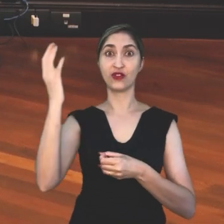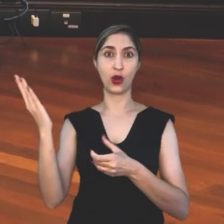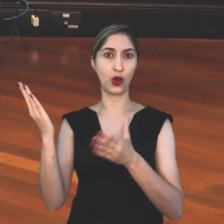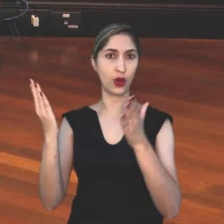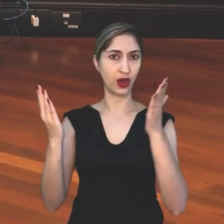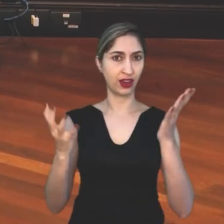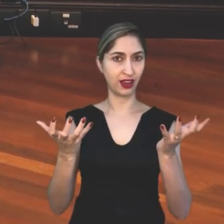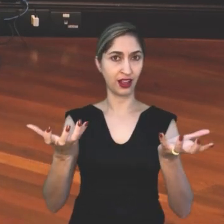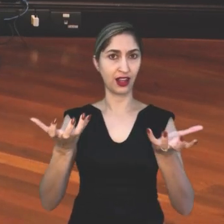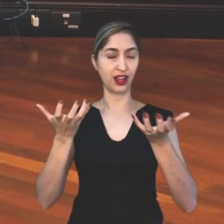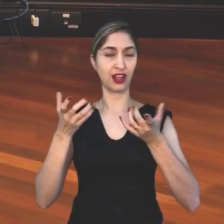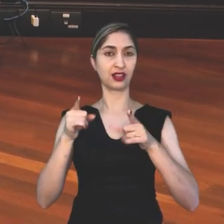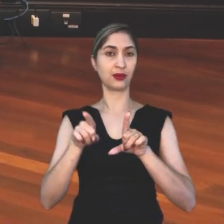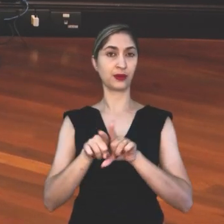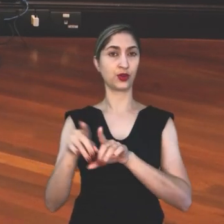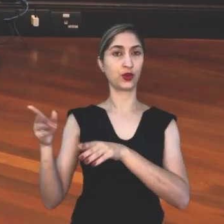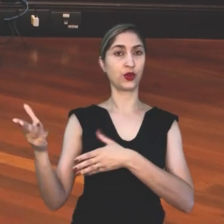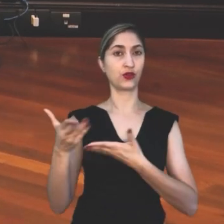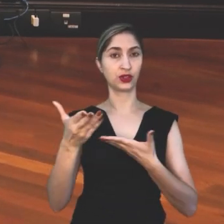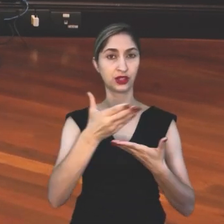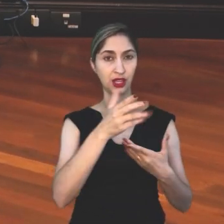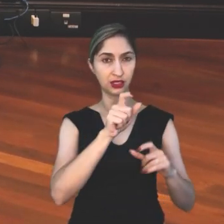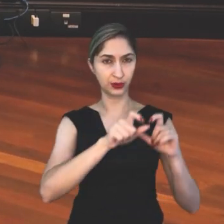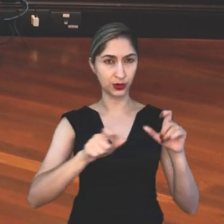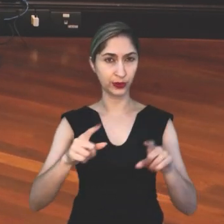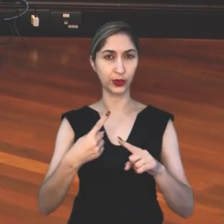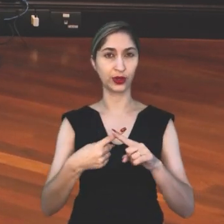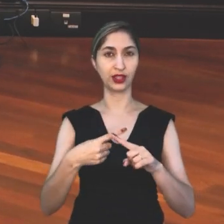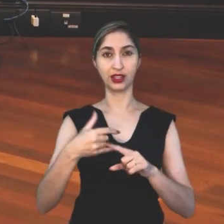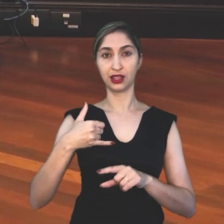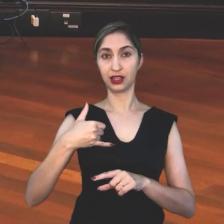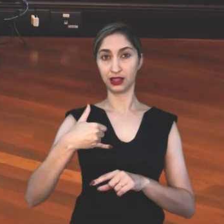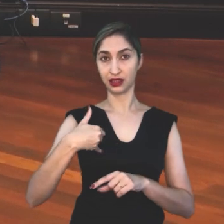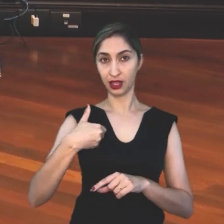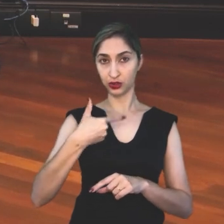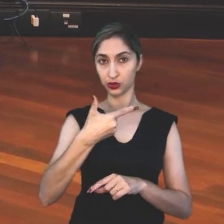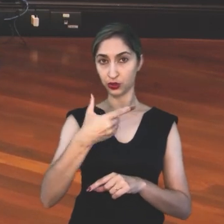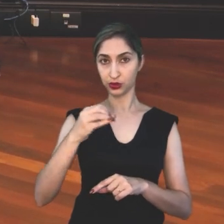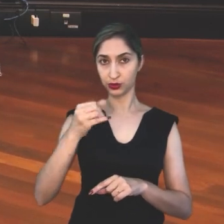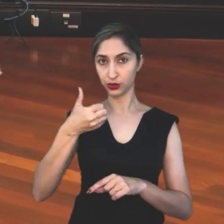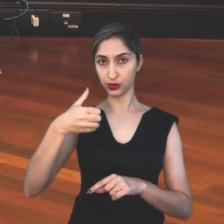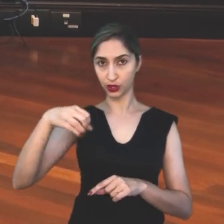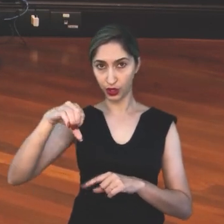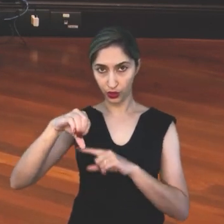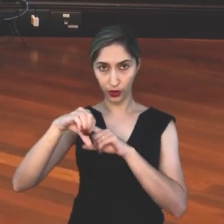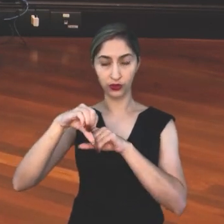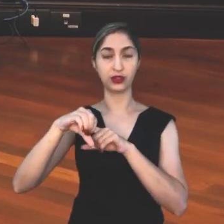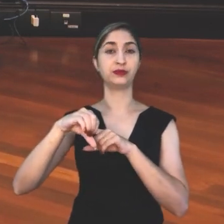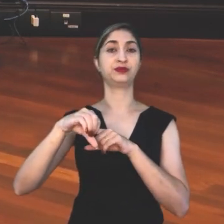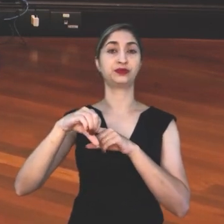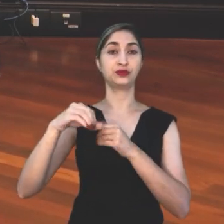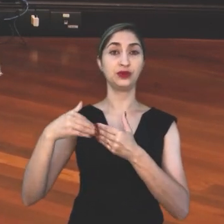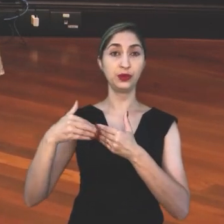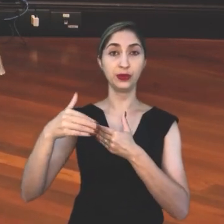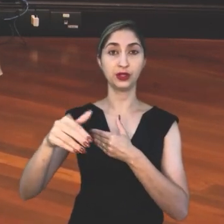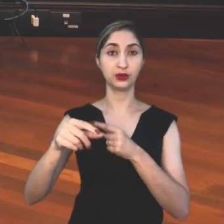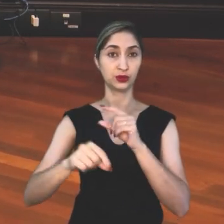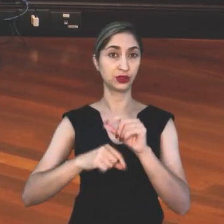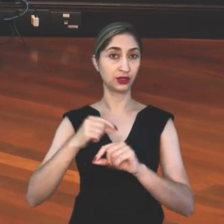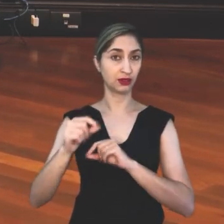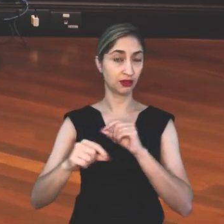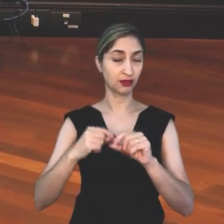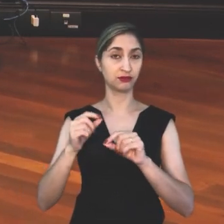museu, e outra por um motivo de acesso do público, porque a partir de 2019 crianças com menos de 5 anos não